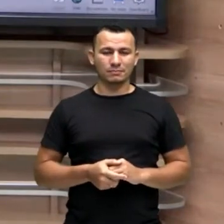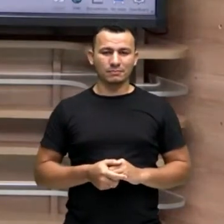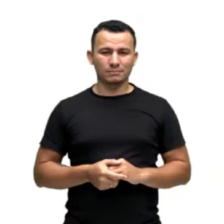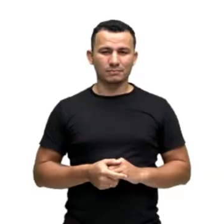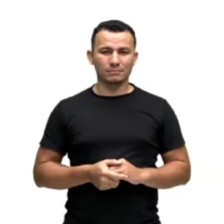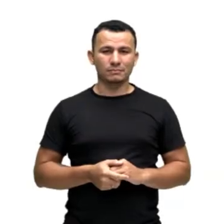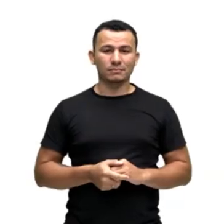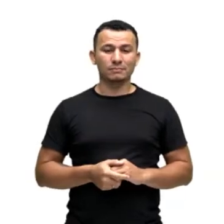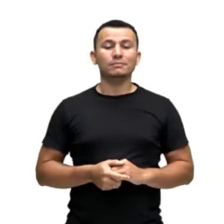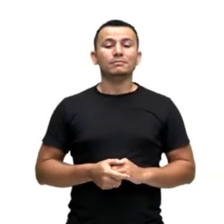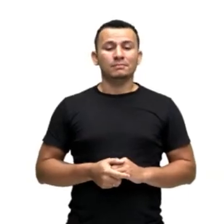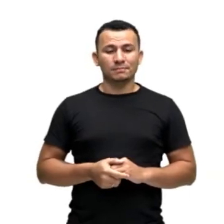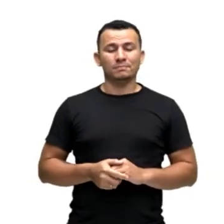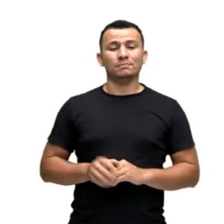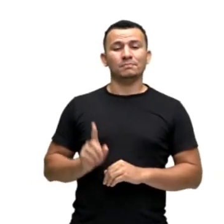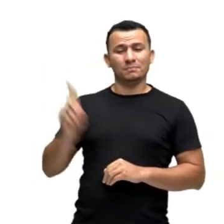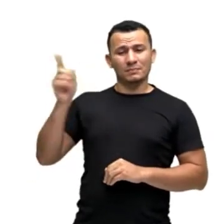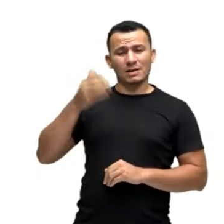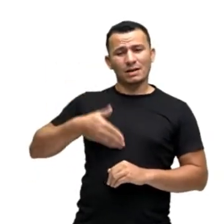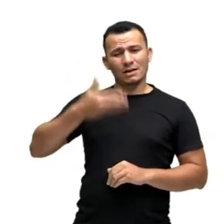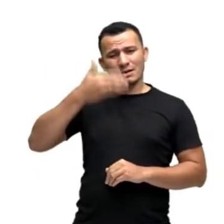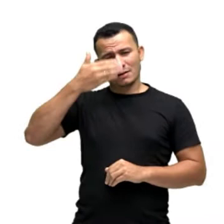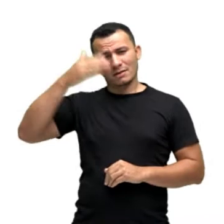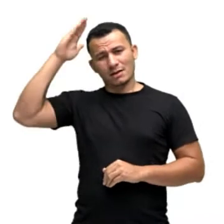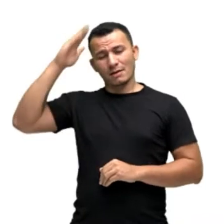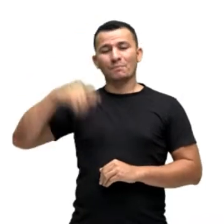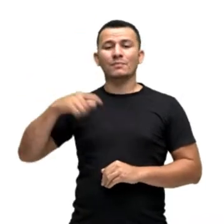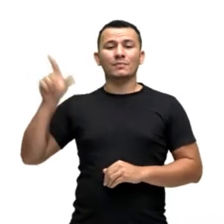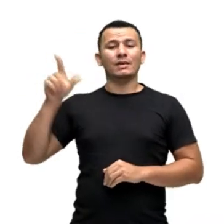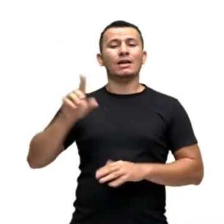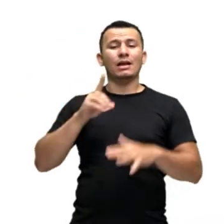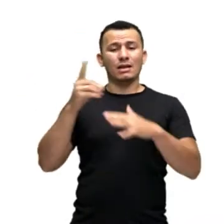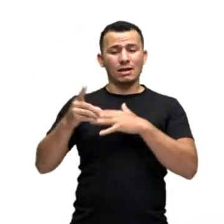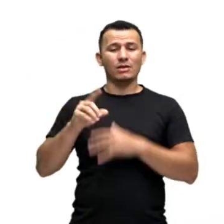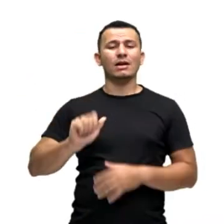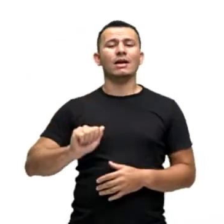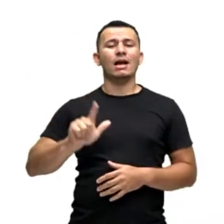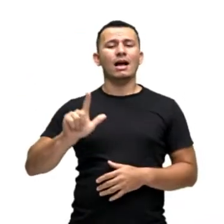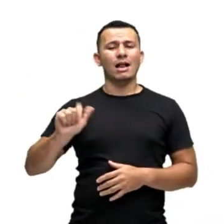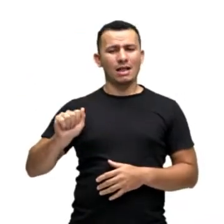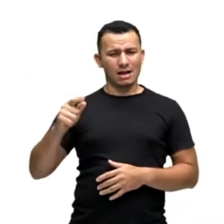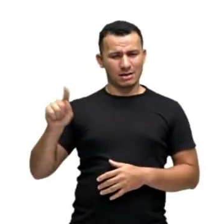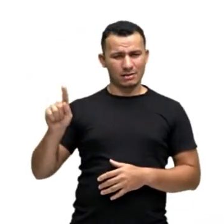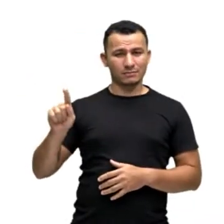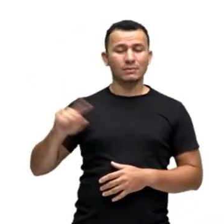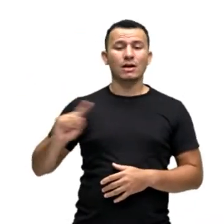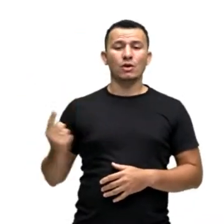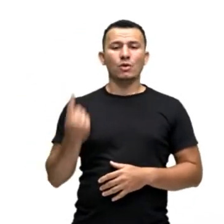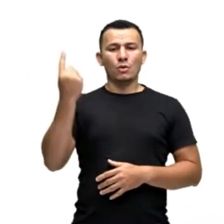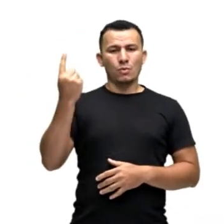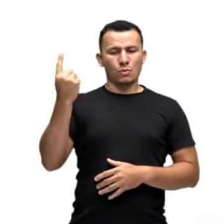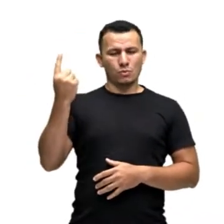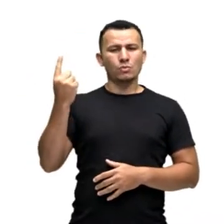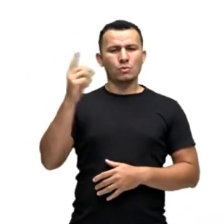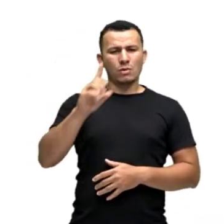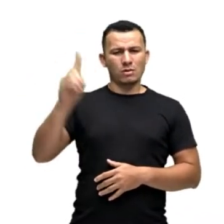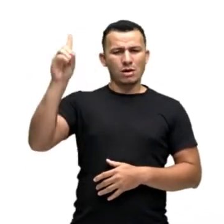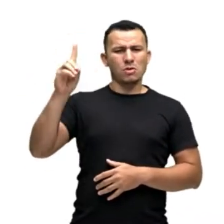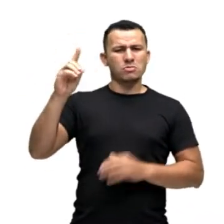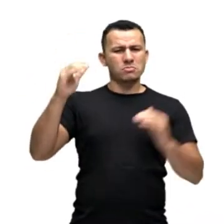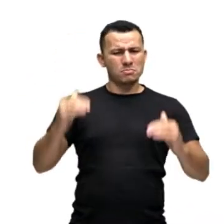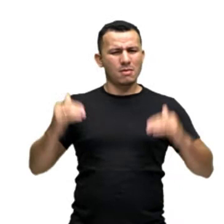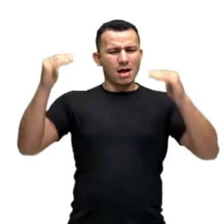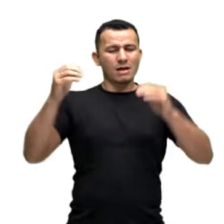lá no joanismo nós vamos ver a lá o Islã creio que Alá é o único Deus todo-poderoso